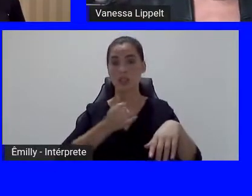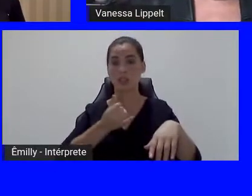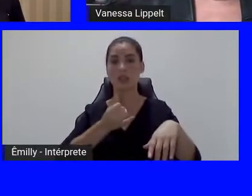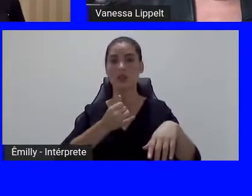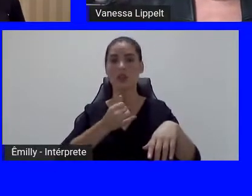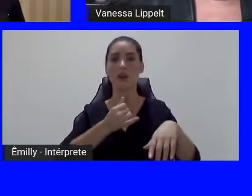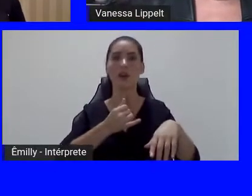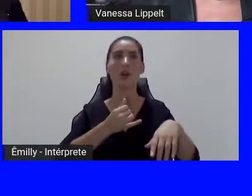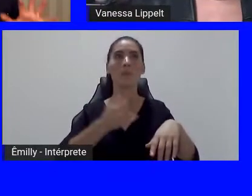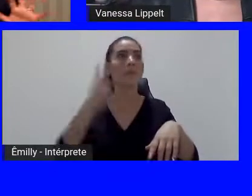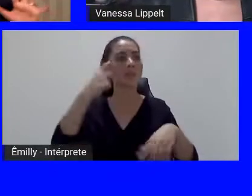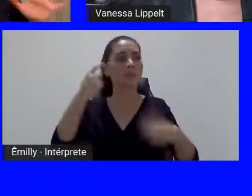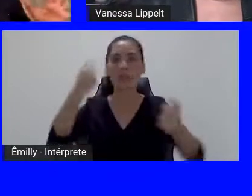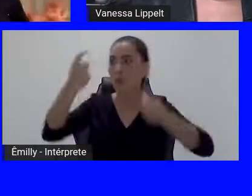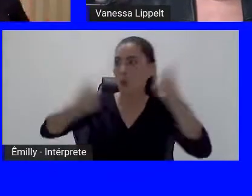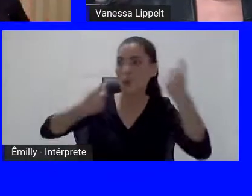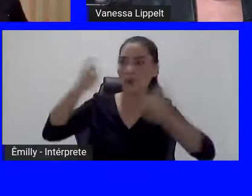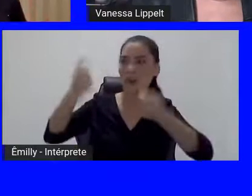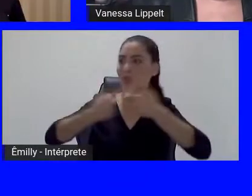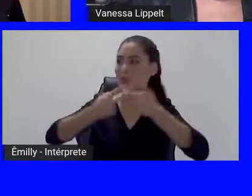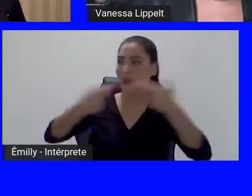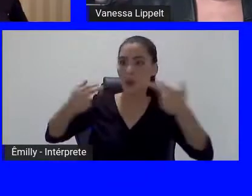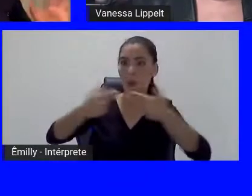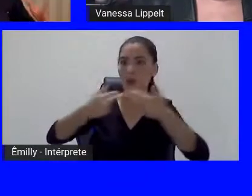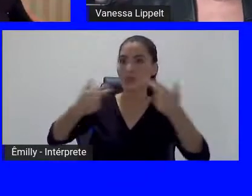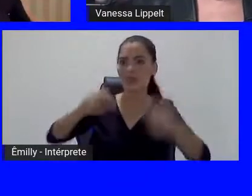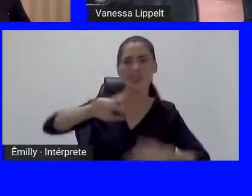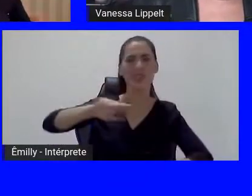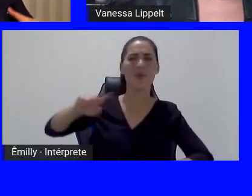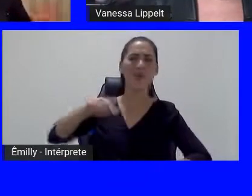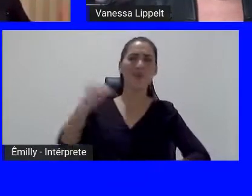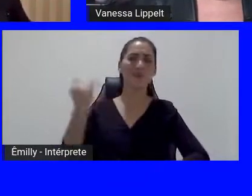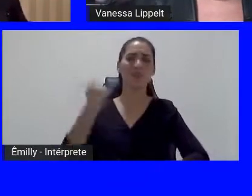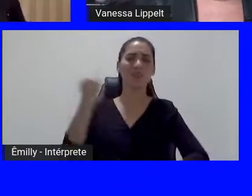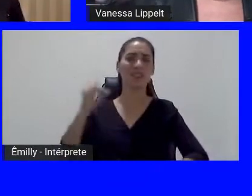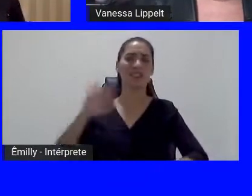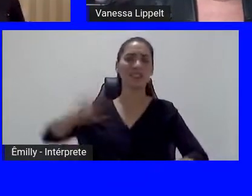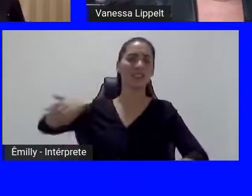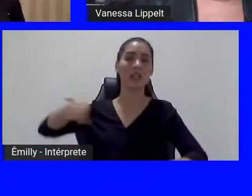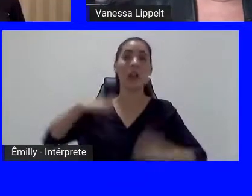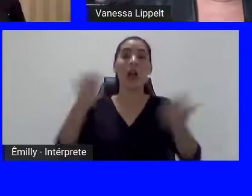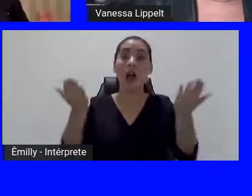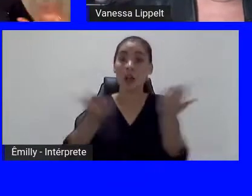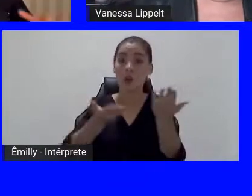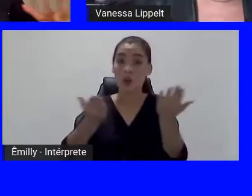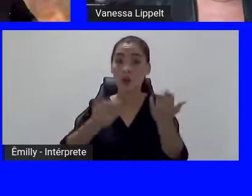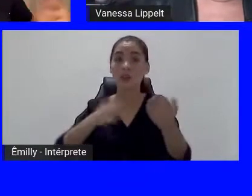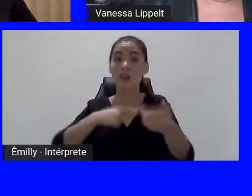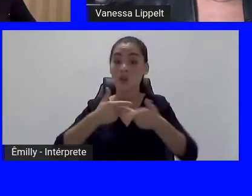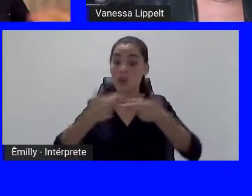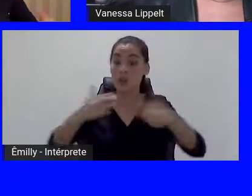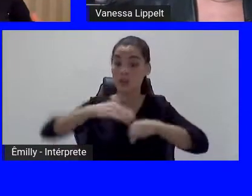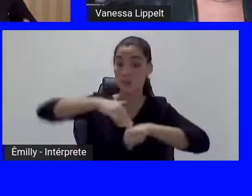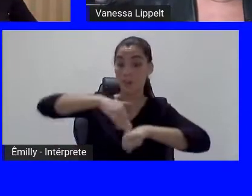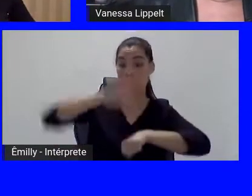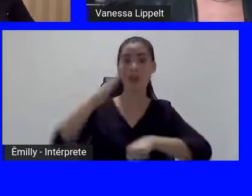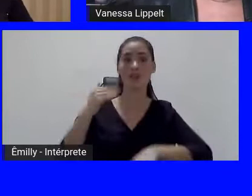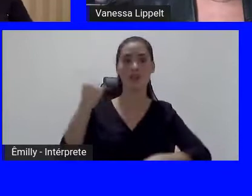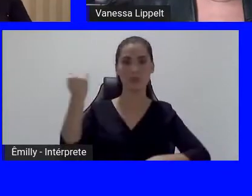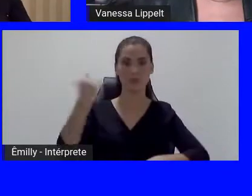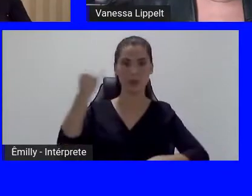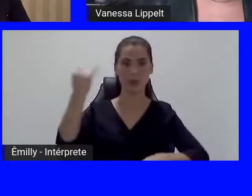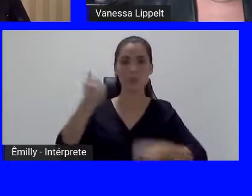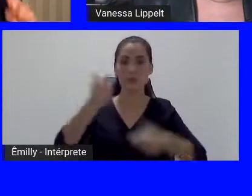nos preocupam nesse momento. Há questões seríssimas acontecendo neste momento no Brasil e no mundo, né? Problemas seríssimos que precisam de